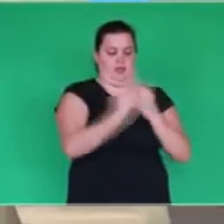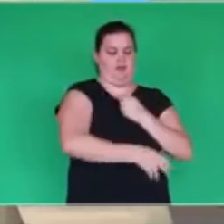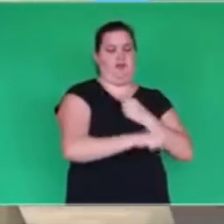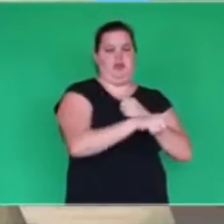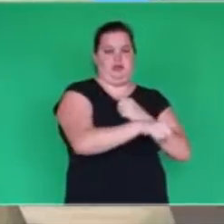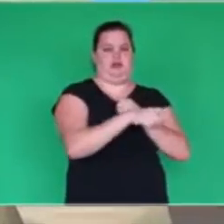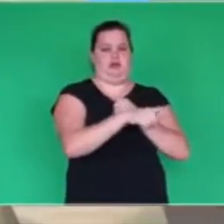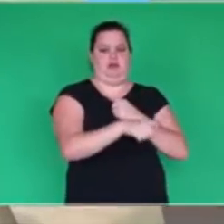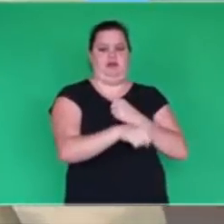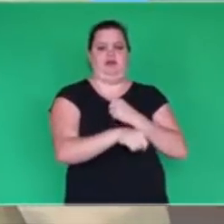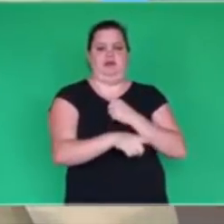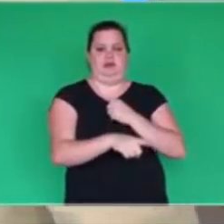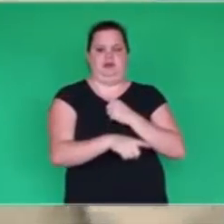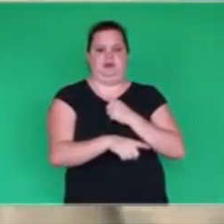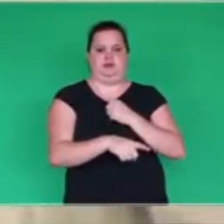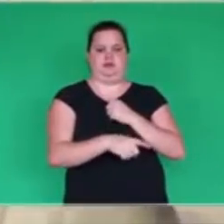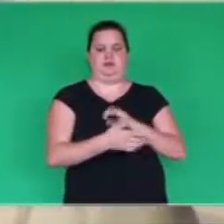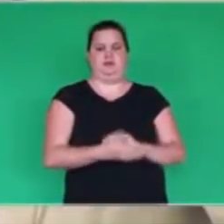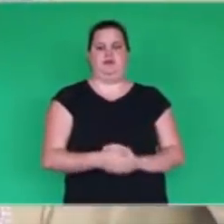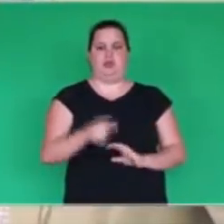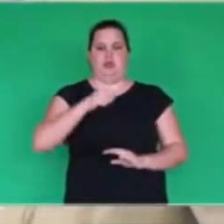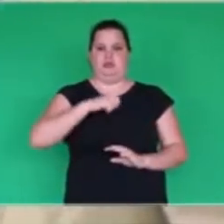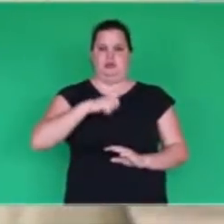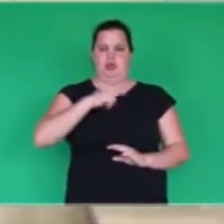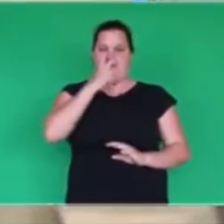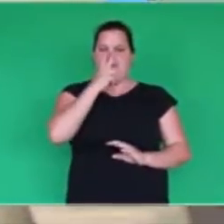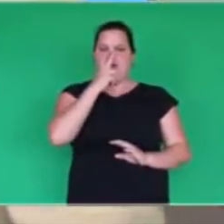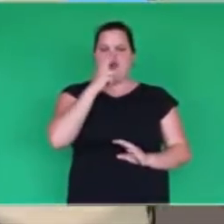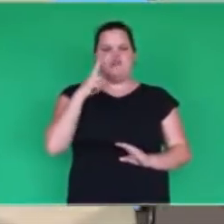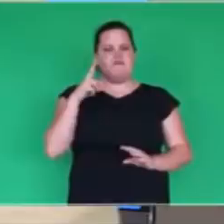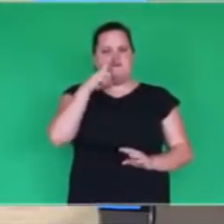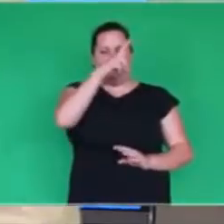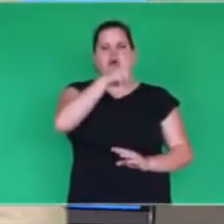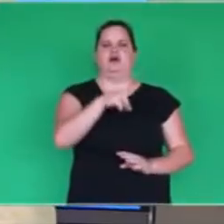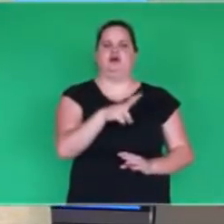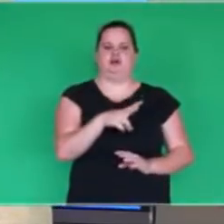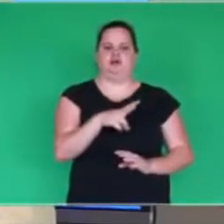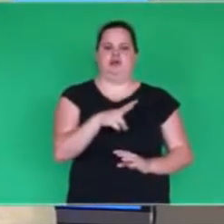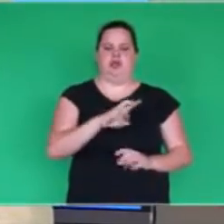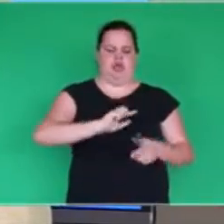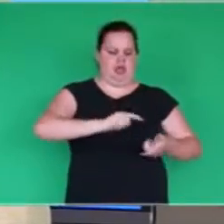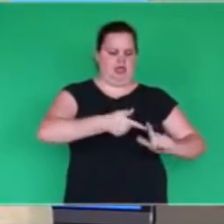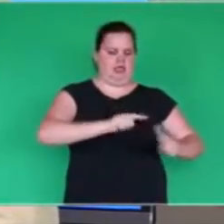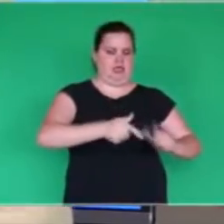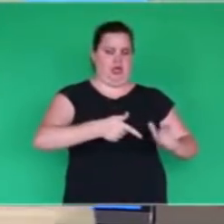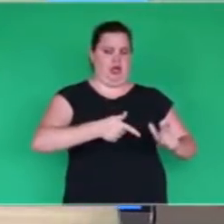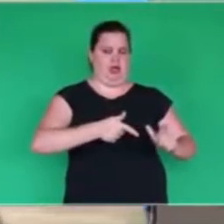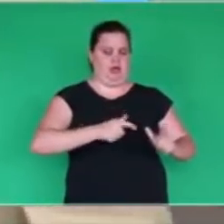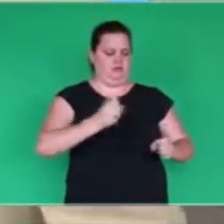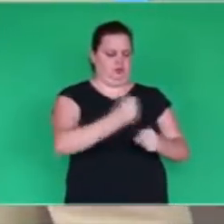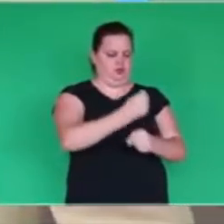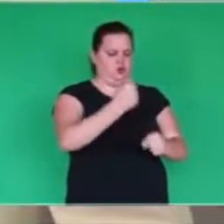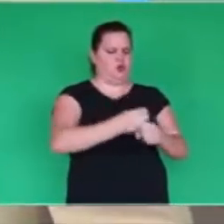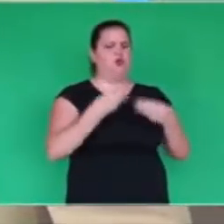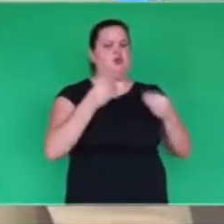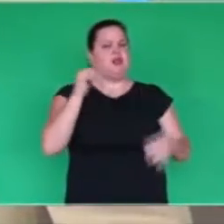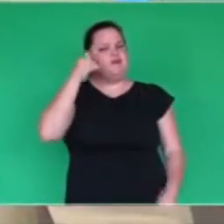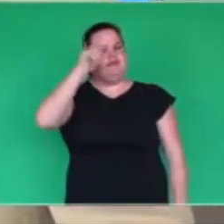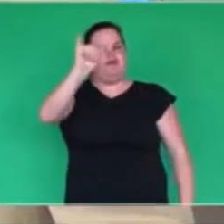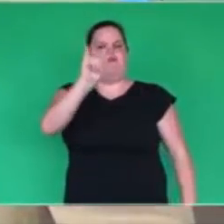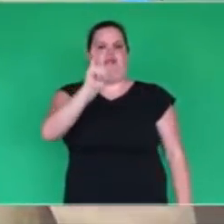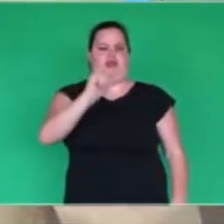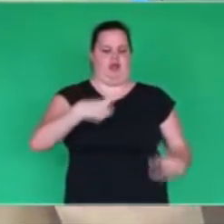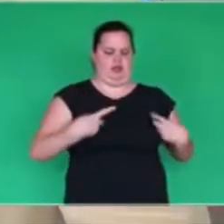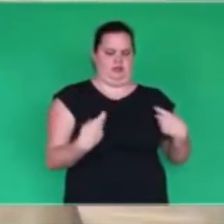Megido recebeu esse nome, foi uma fortaleza que Saul construiu para evitar os ataques a